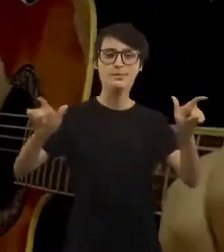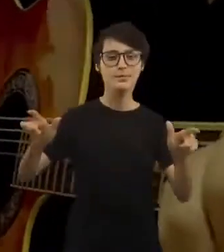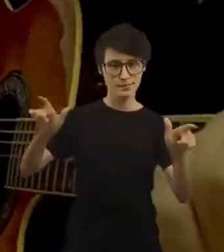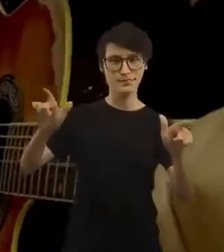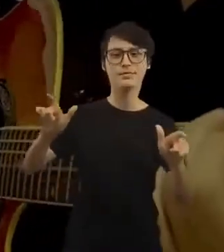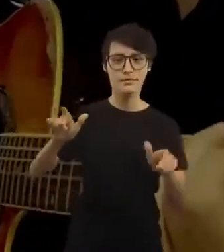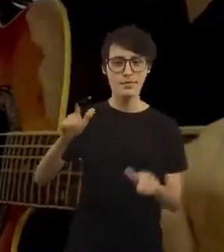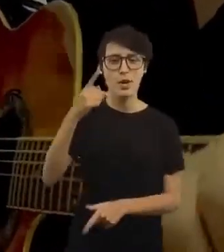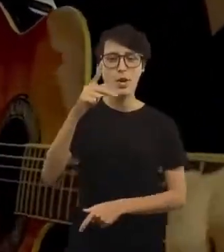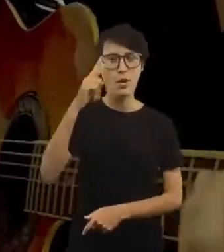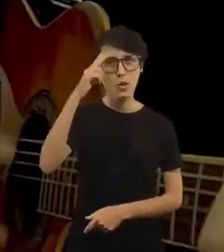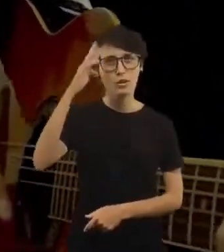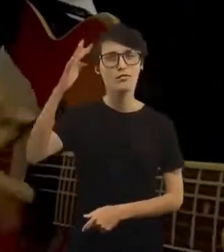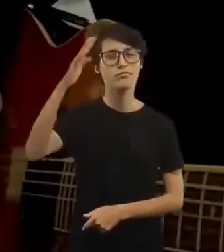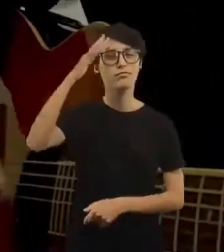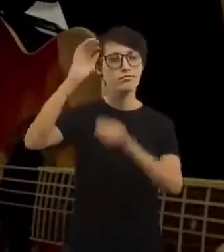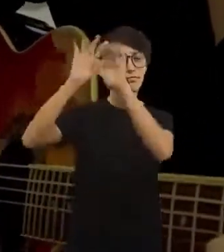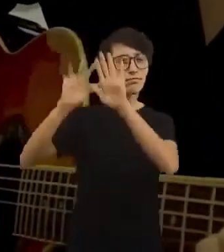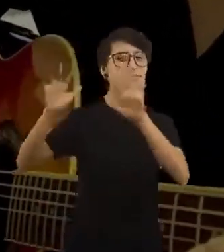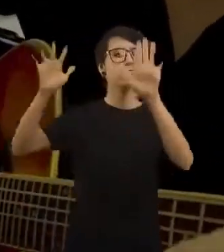seu sonho é luz.